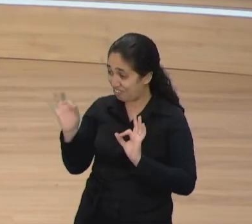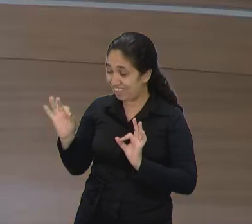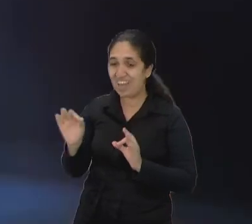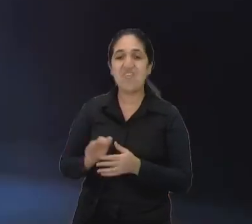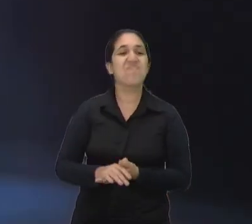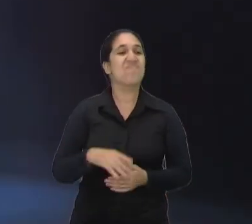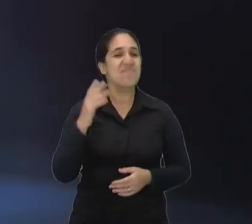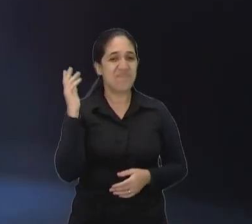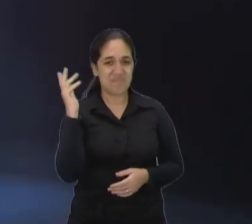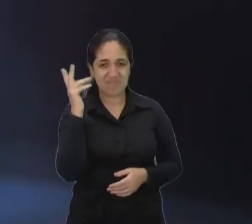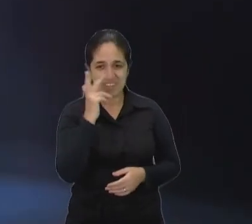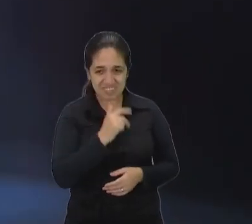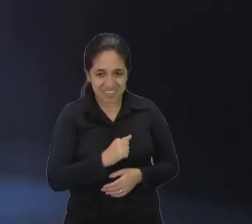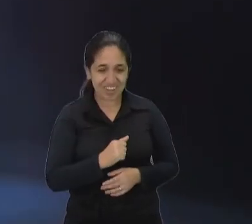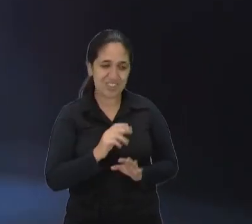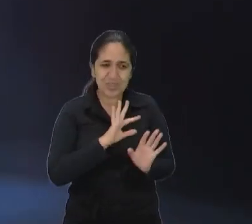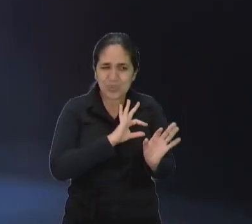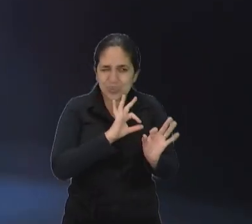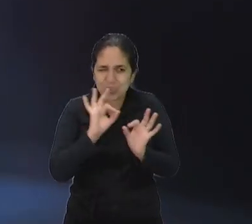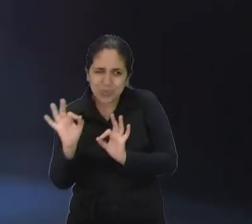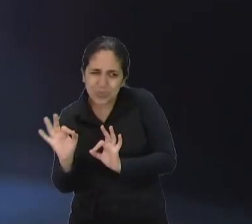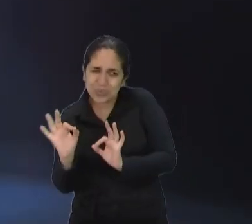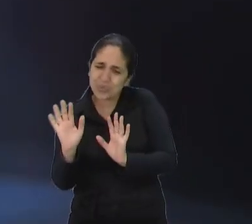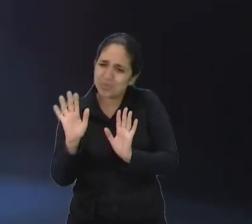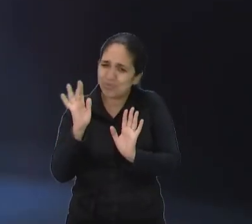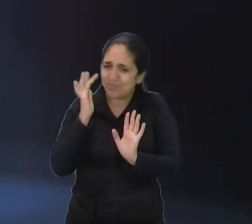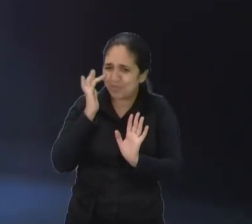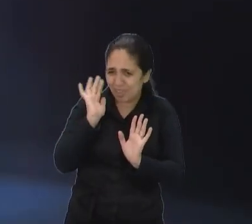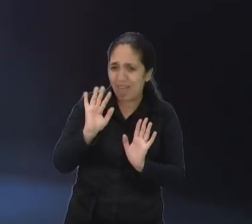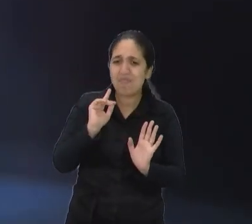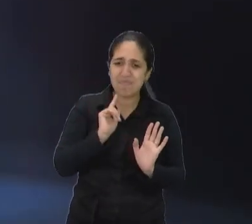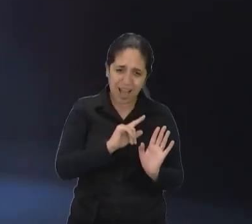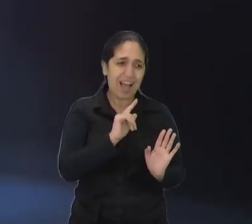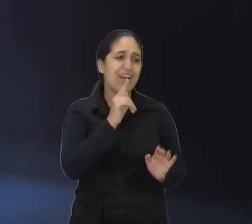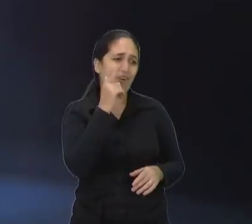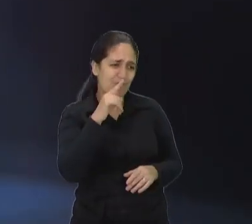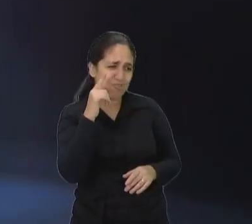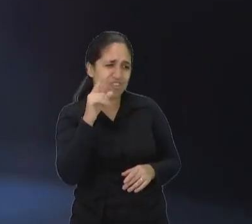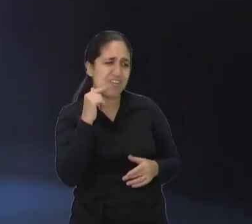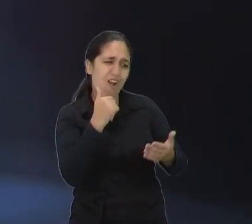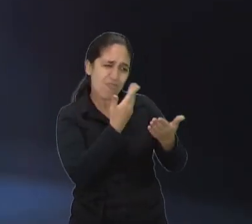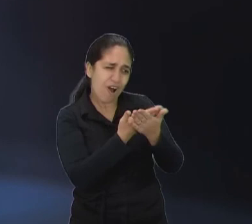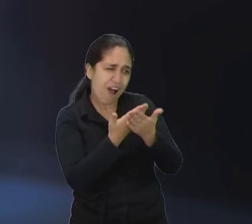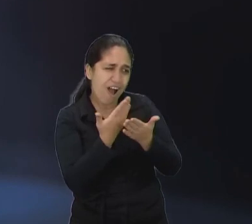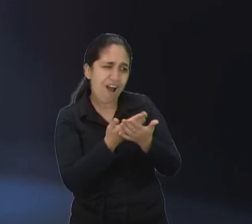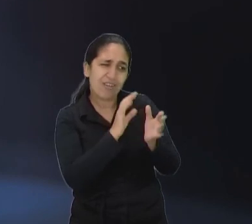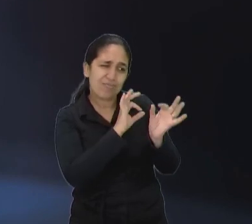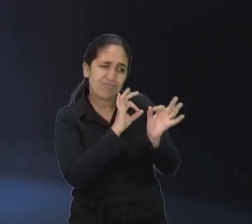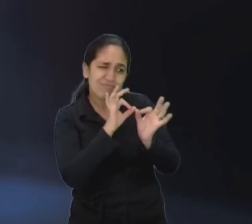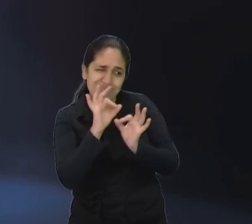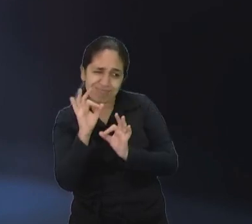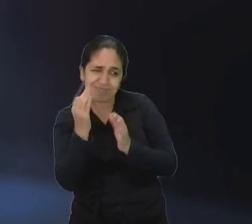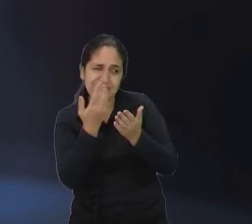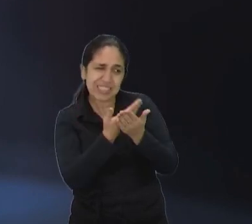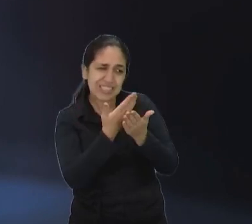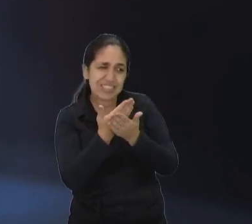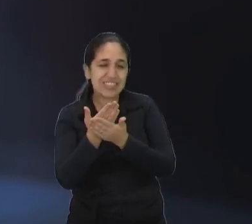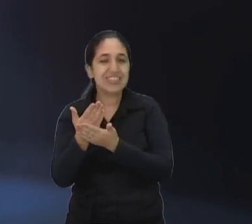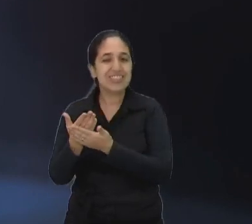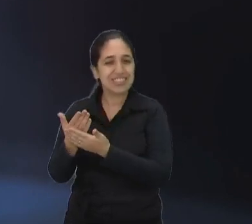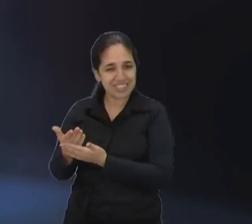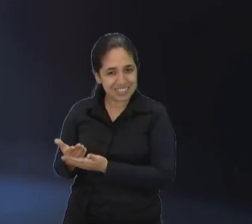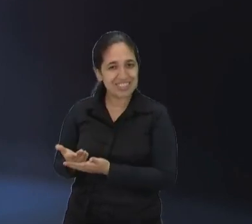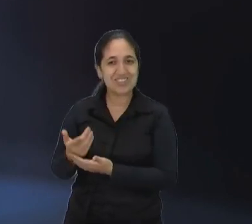Maravilhosa, inteira, acredito que não, mas assim, muito eu consegui e vou assistir a aula com mais calma e prestar atenção em cada movimento,